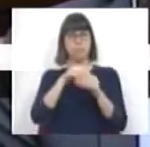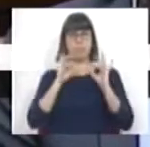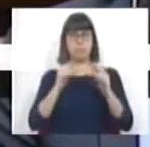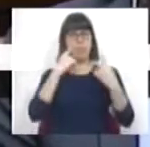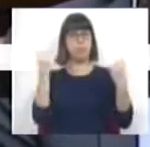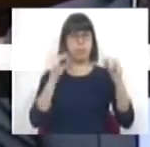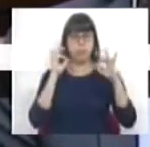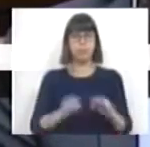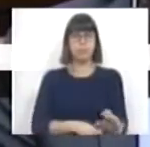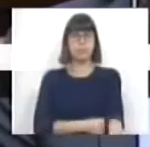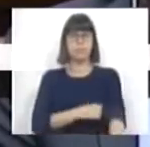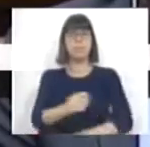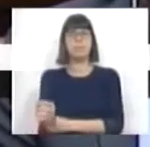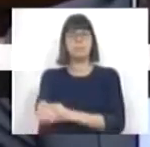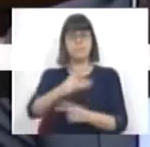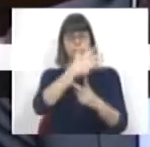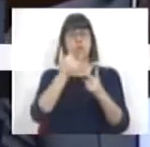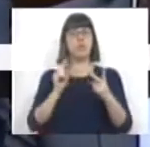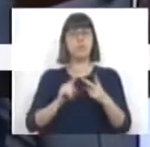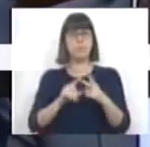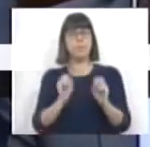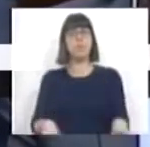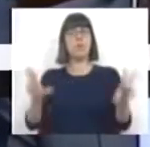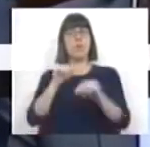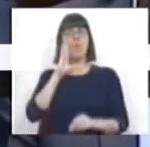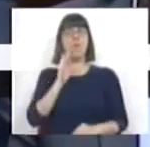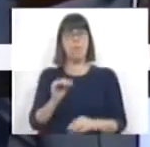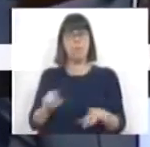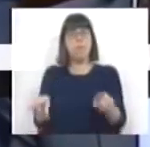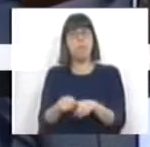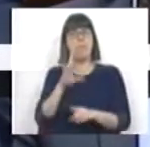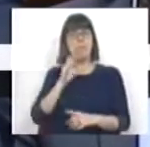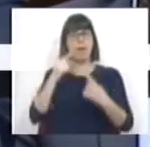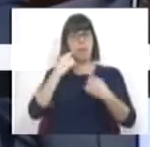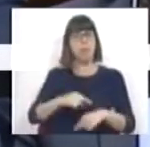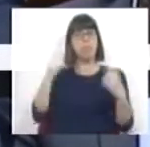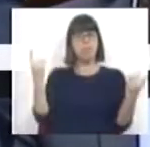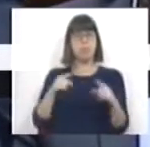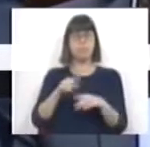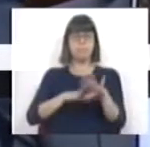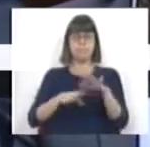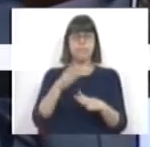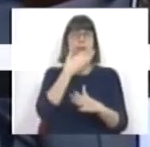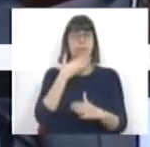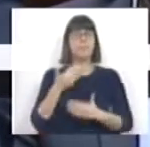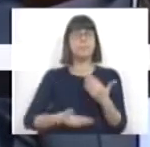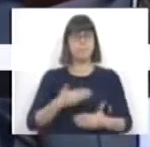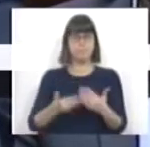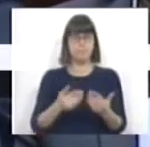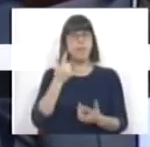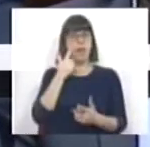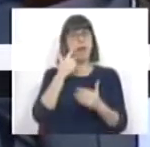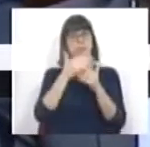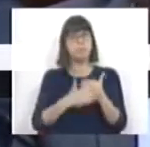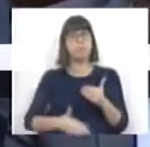integralmente público. A segunda é que o novo banco fica como banco público, com uma operação viável e de